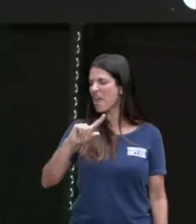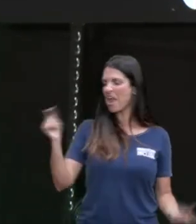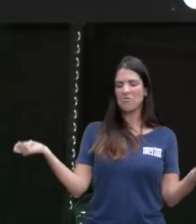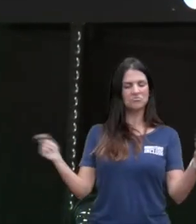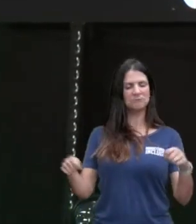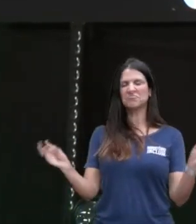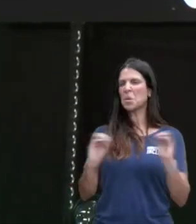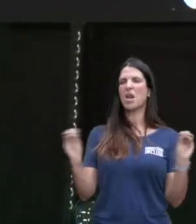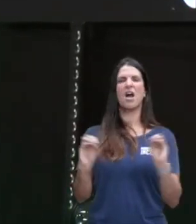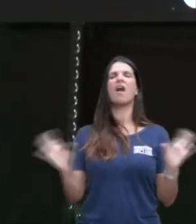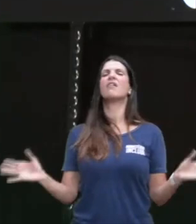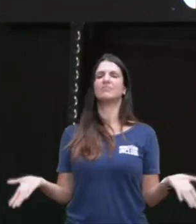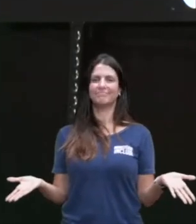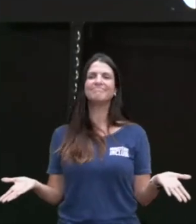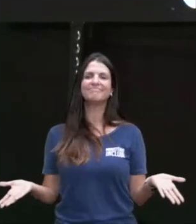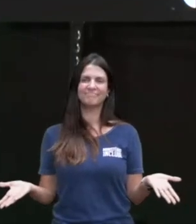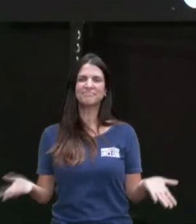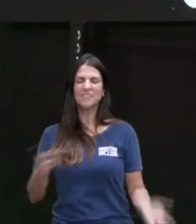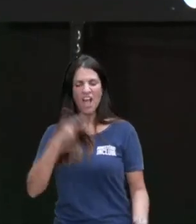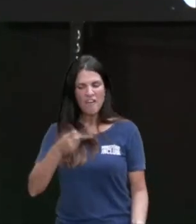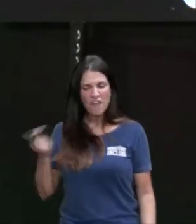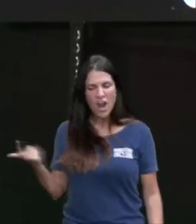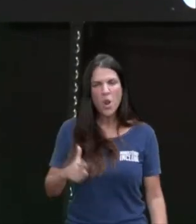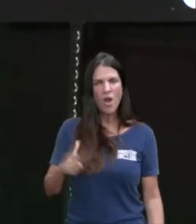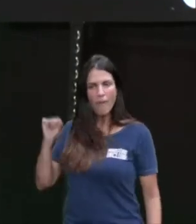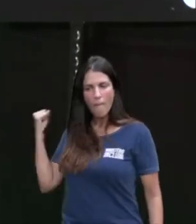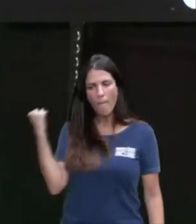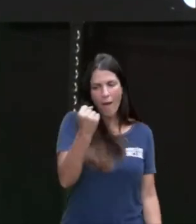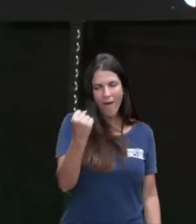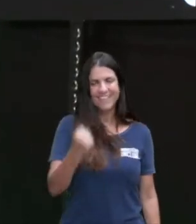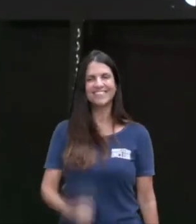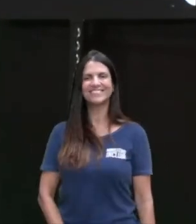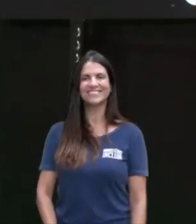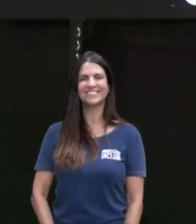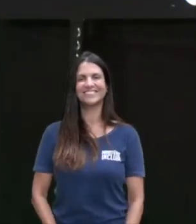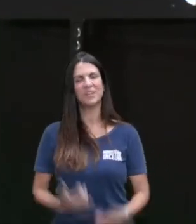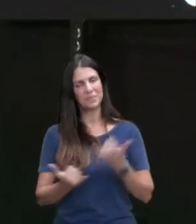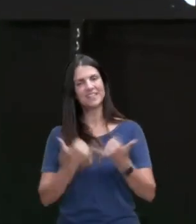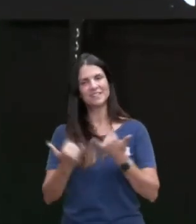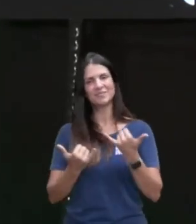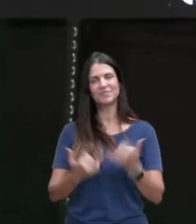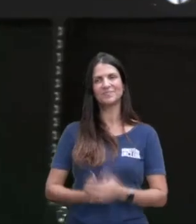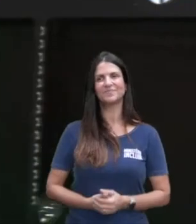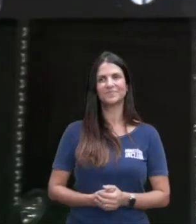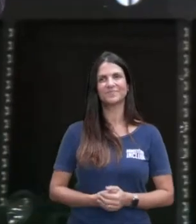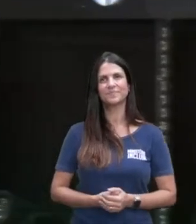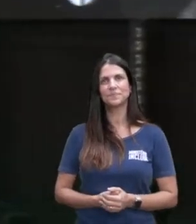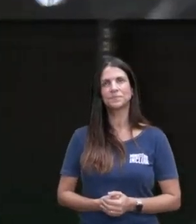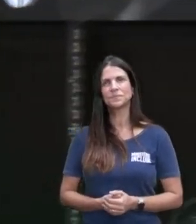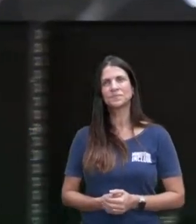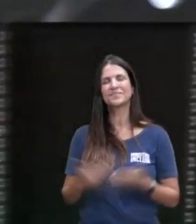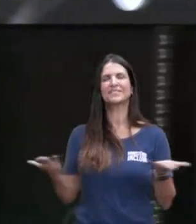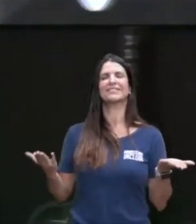Você tá doido Jacó fora neste novo eu te dou um couro rapaz E aí Eu